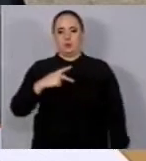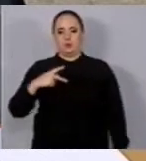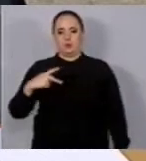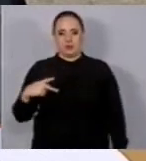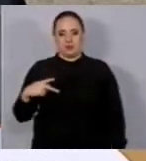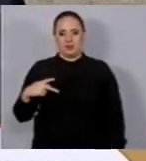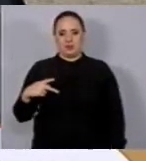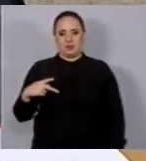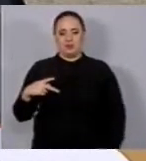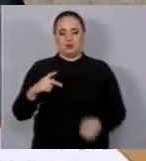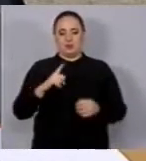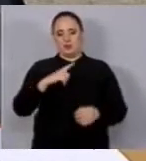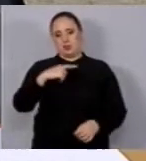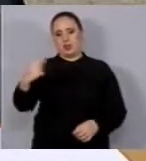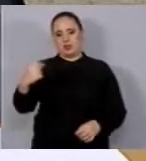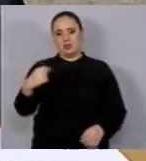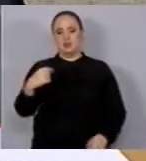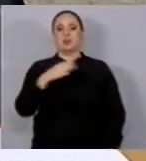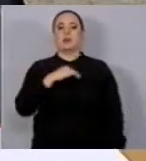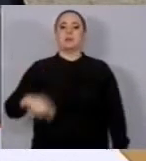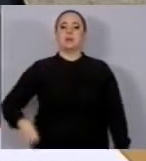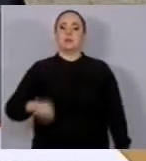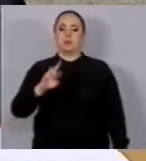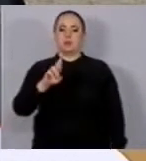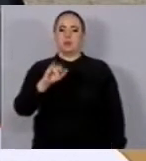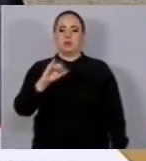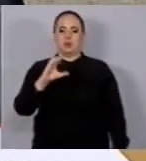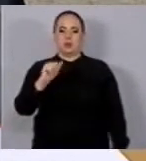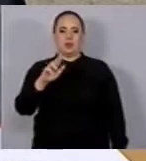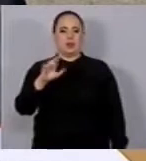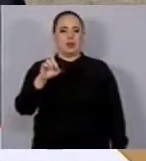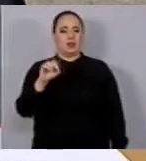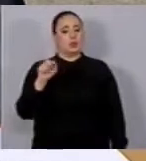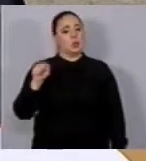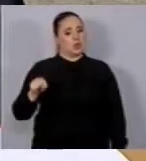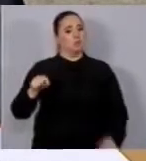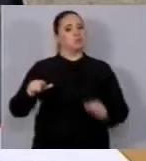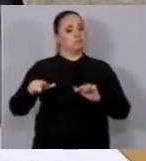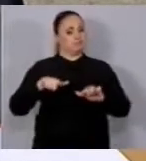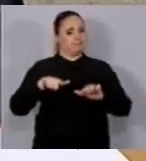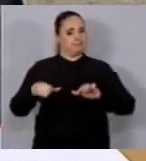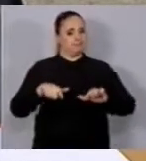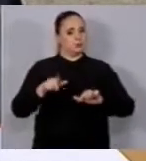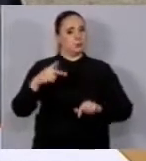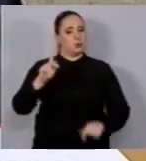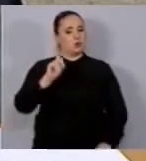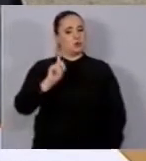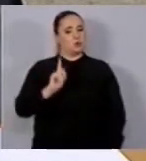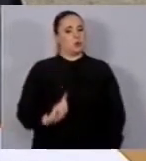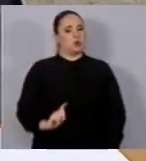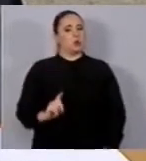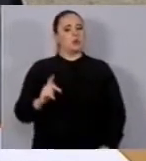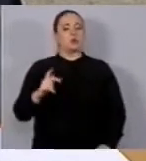do cargo, ministro Ricardo Lewandowski, que buscou dar à sua gestão,